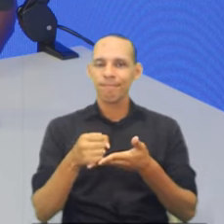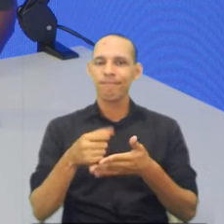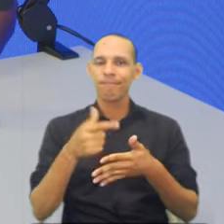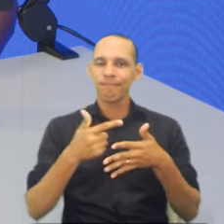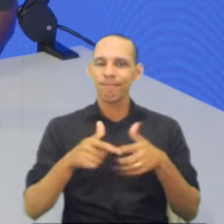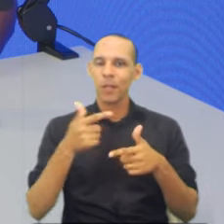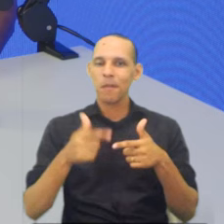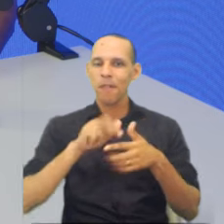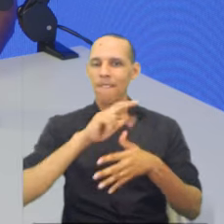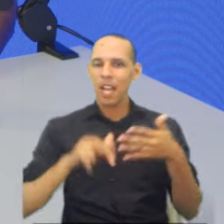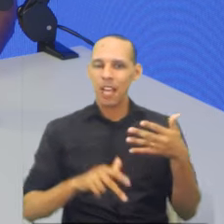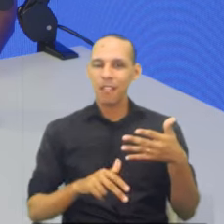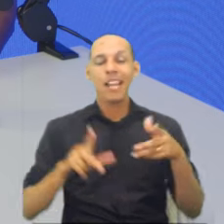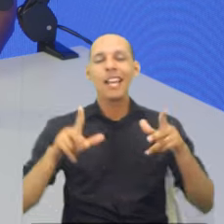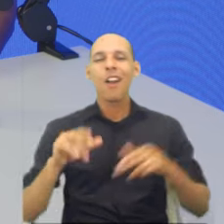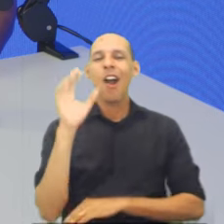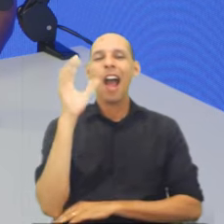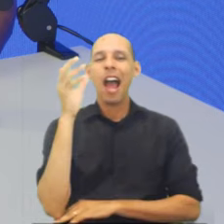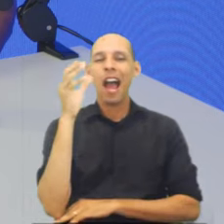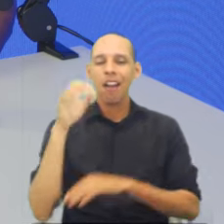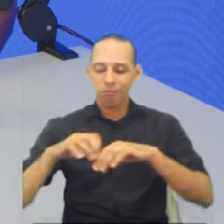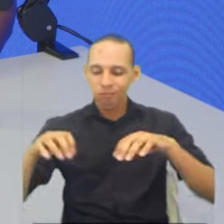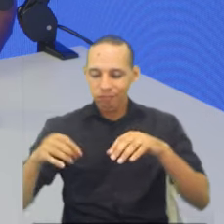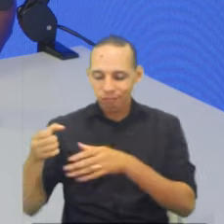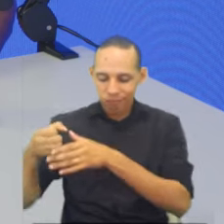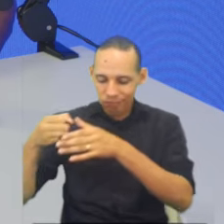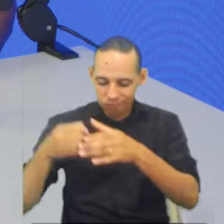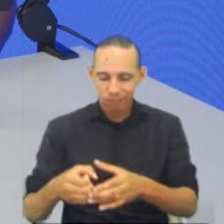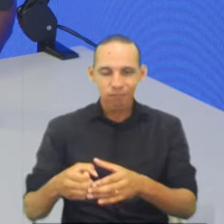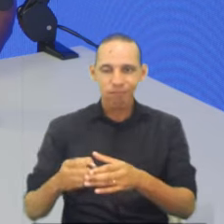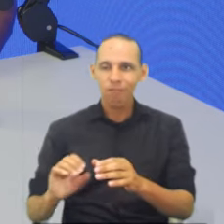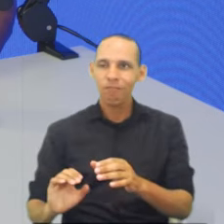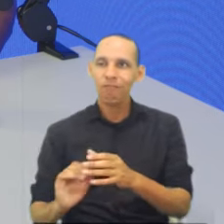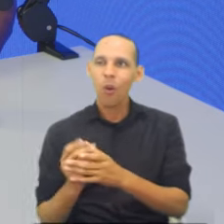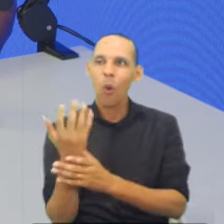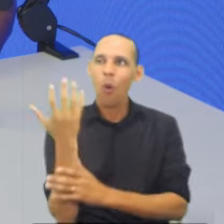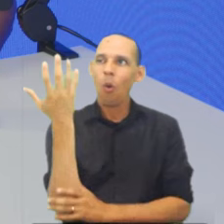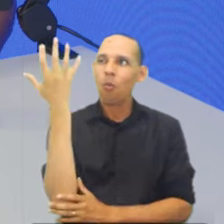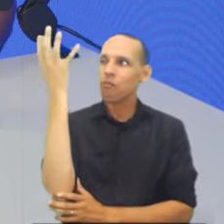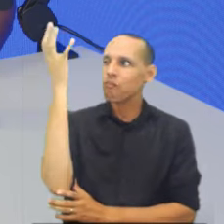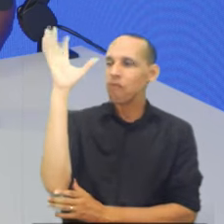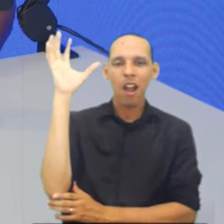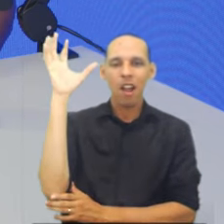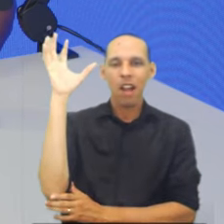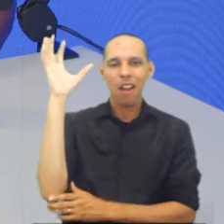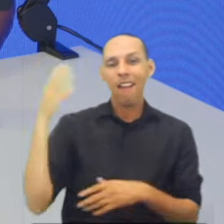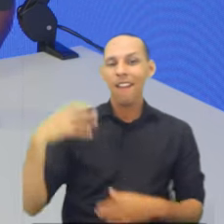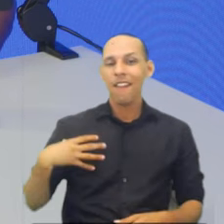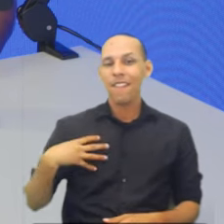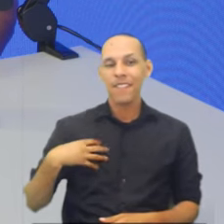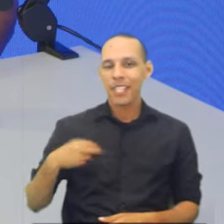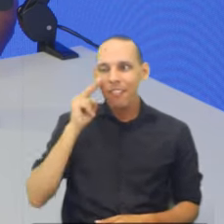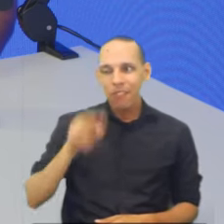que é é que nem plantar árvore né Você só vai ver ela grande talvez só os seus filhos verão né você vai colher frutos dela talvez